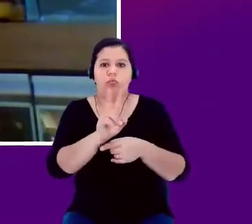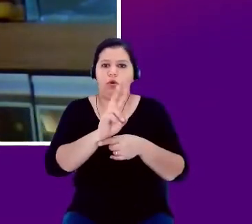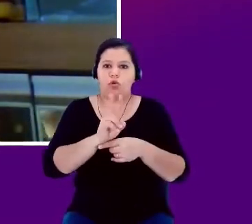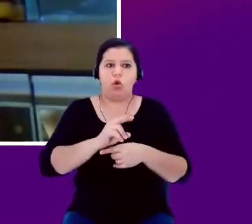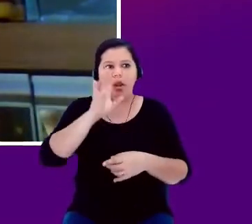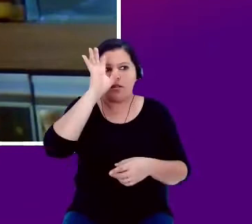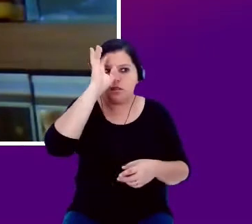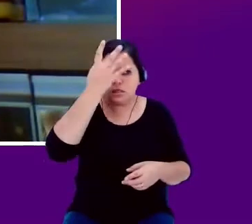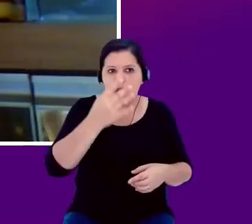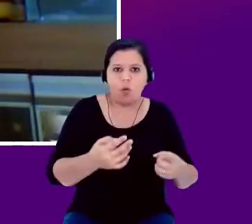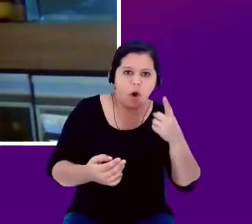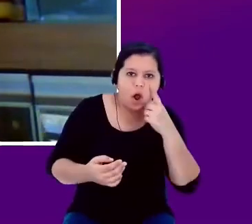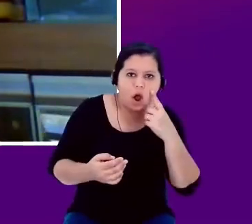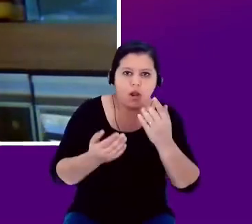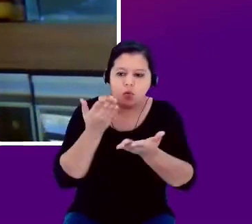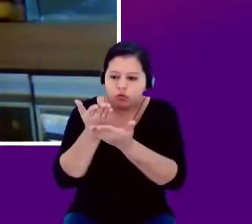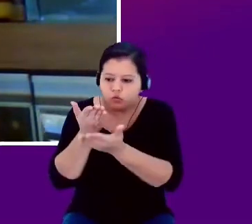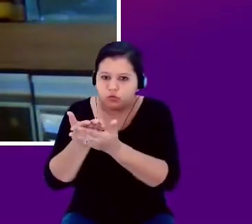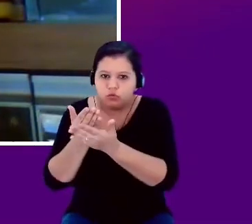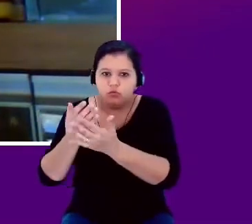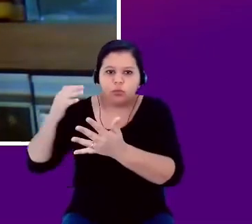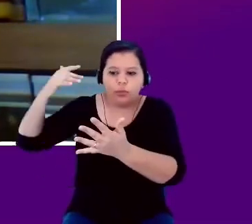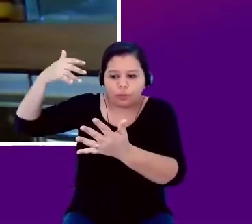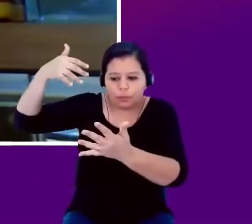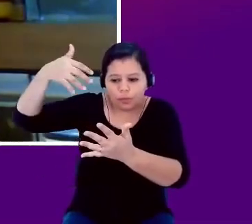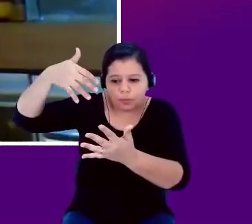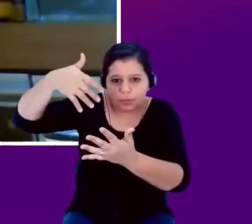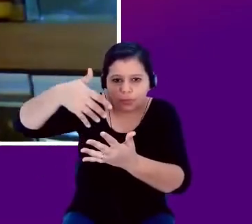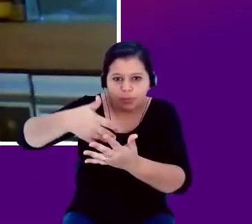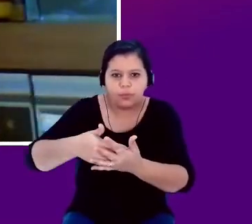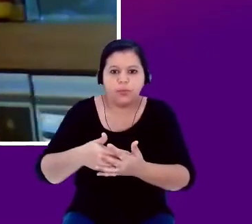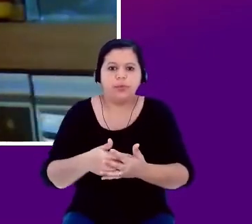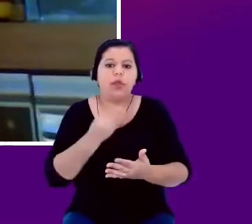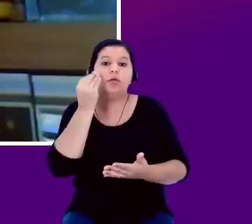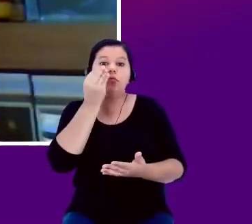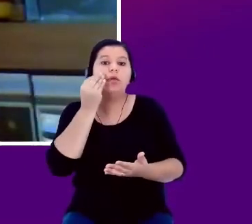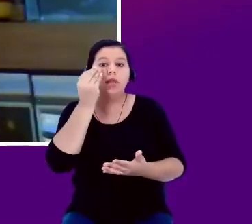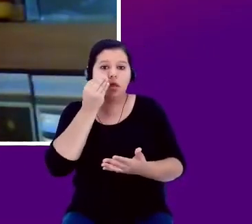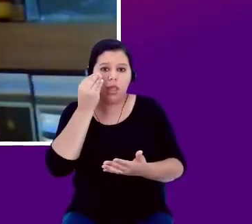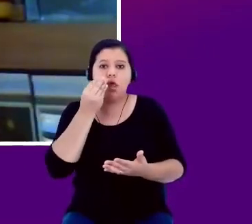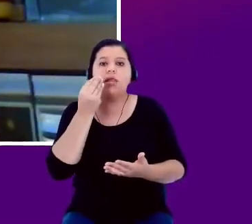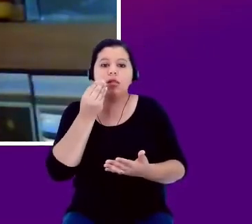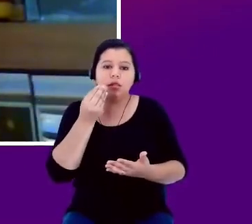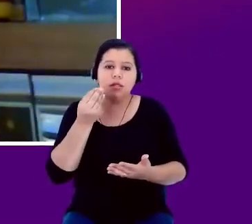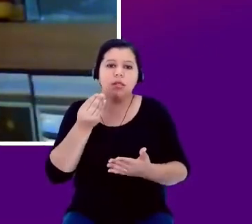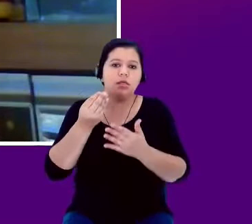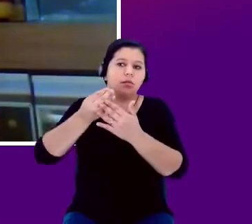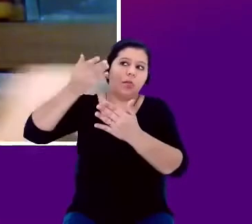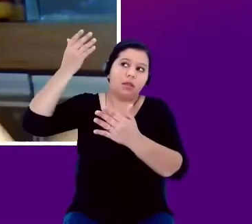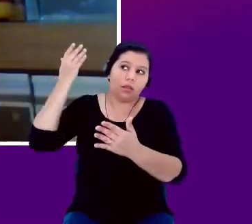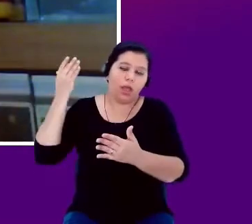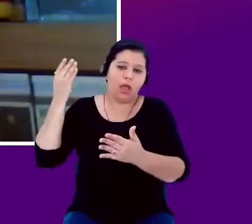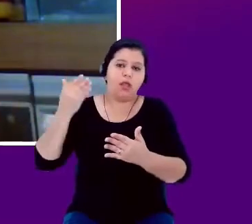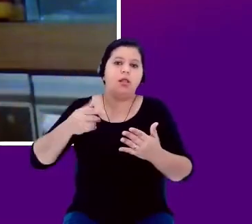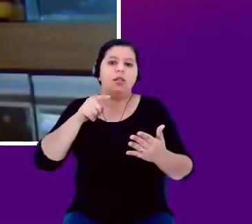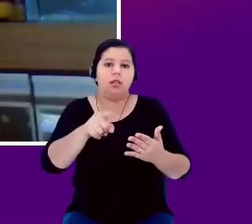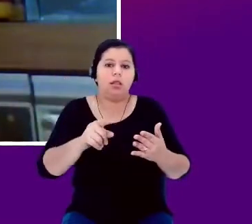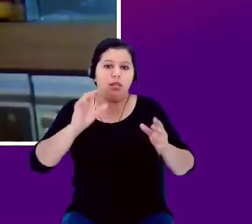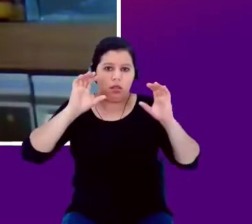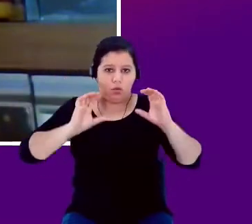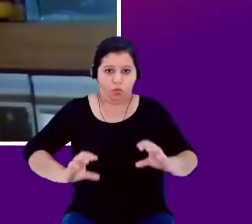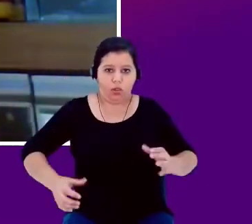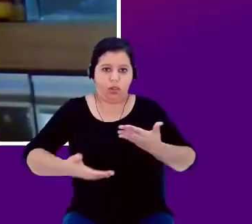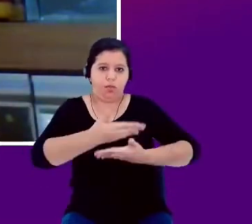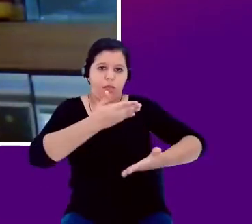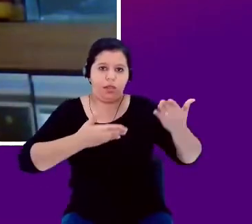decisão, olha-se os estudos, das experiências pretéritas dessa mutualidade. E a partir daí a gente chega